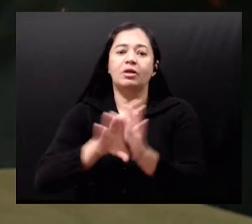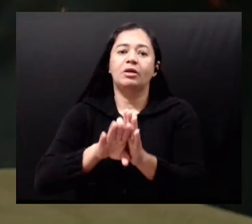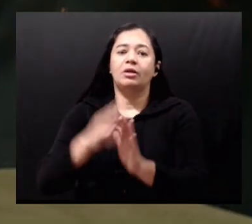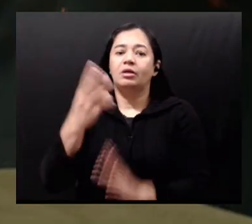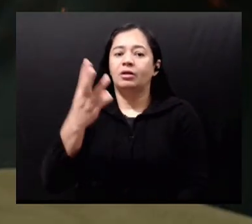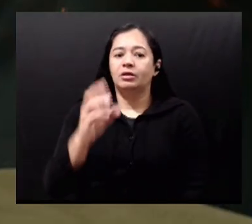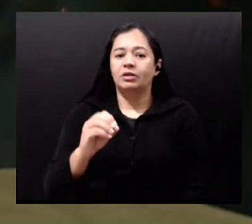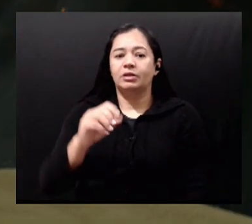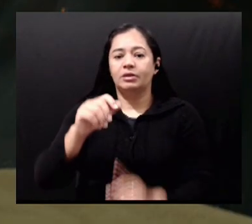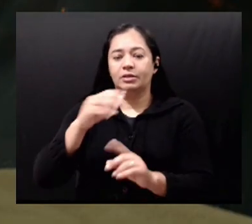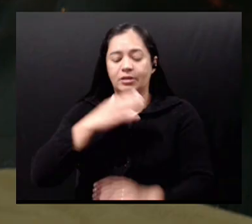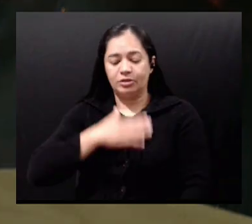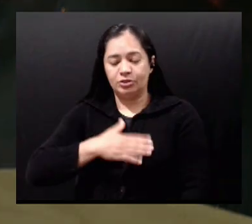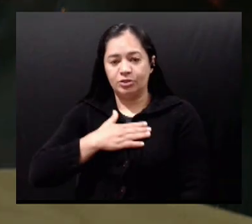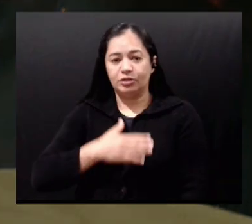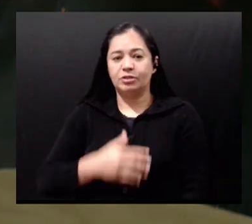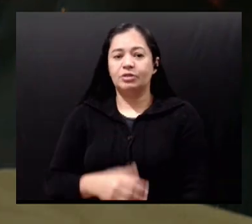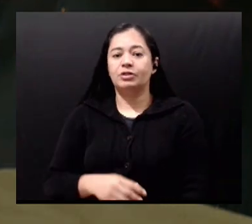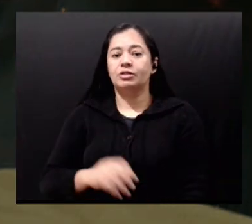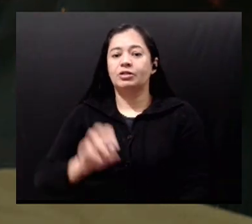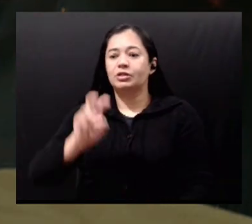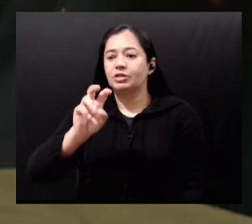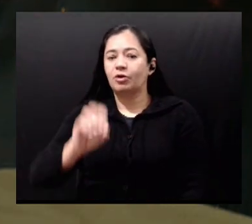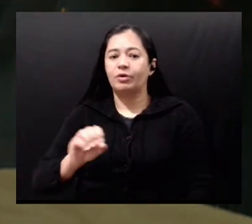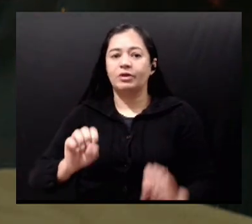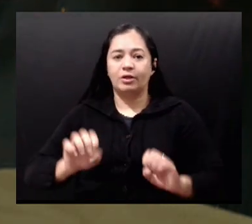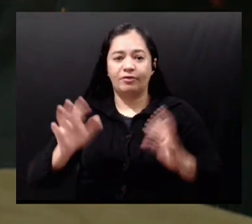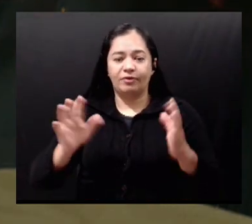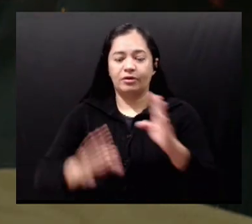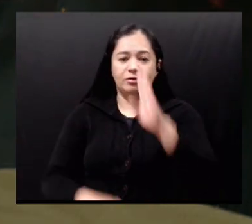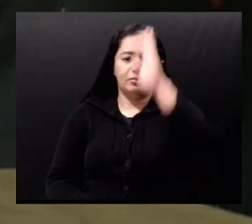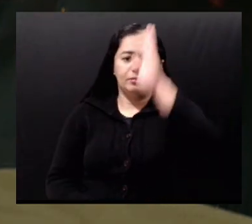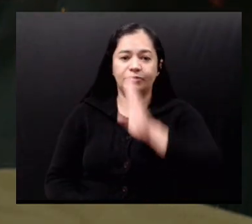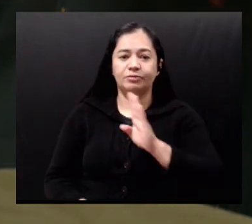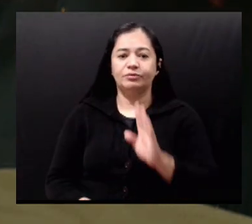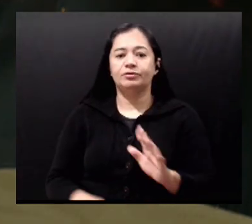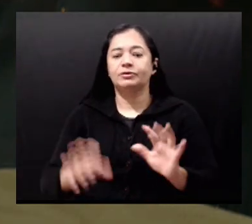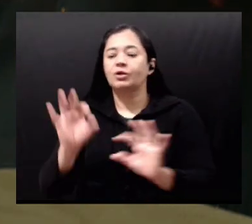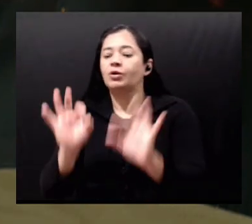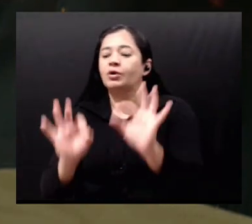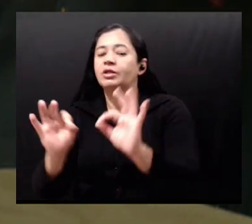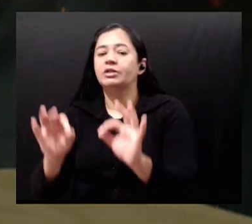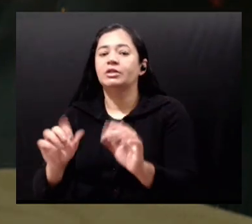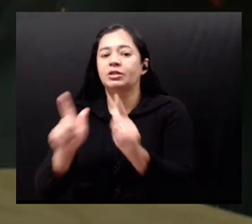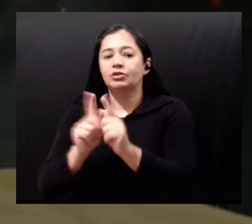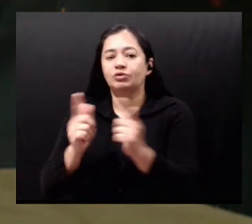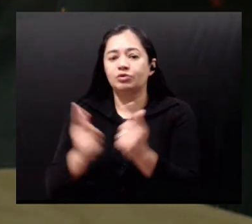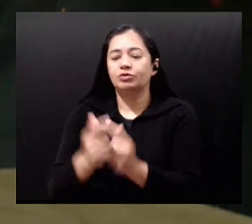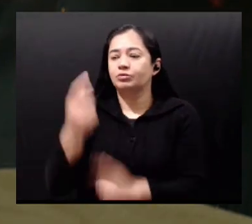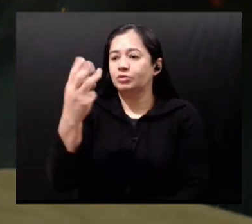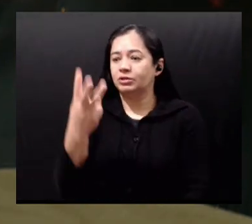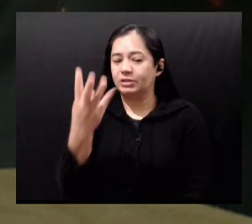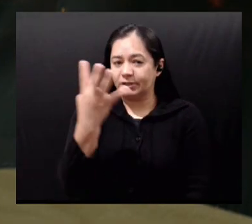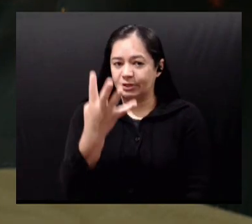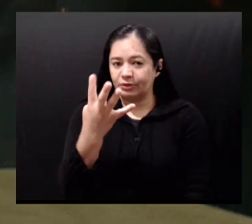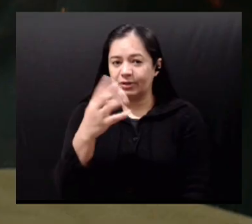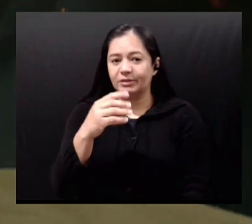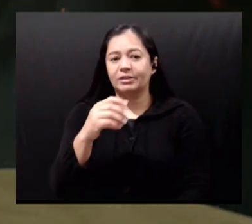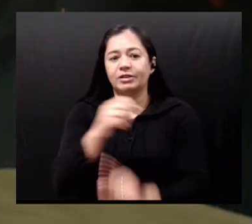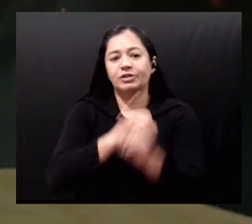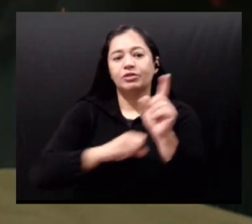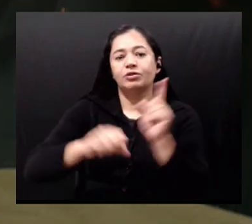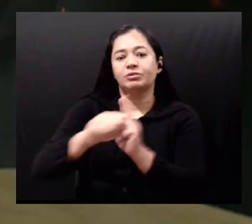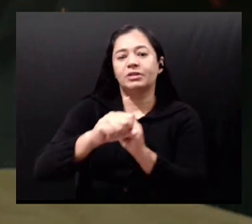atividades gratuitas, organizadas por 34 coletivos culturais, ambientais e sociais da cidade. Entre os destaques